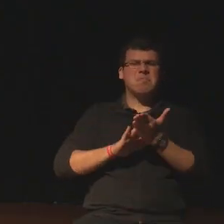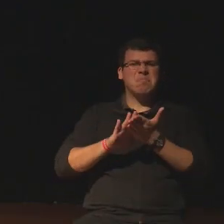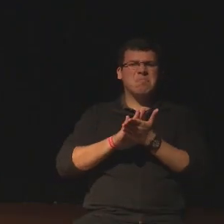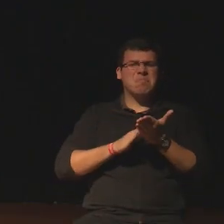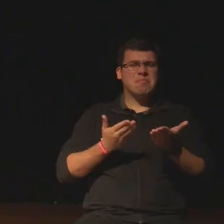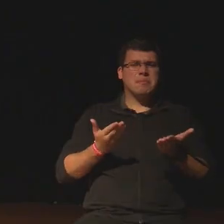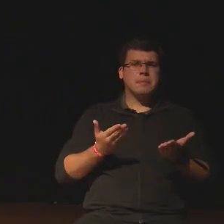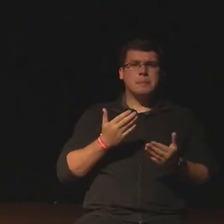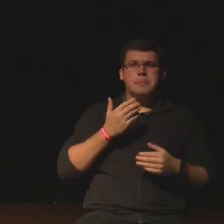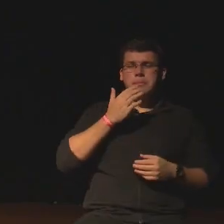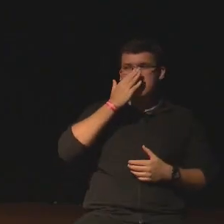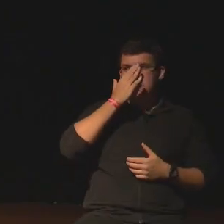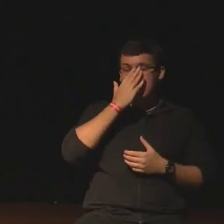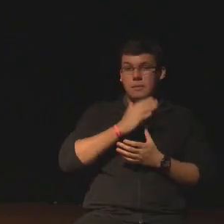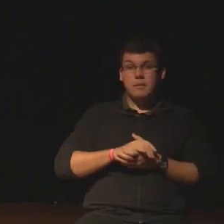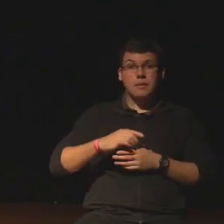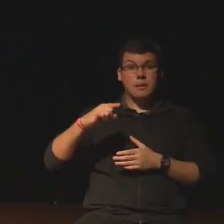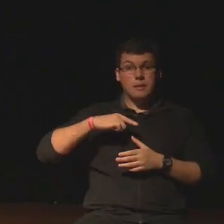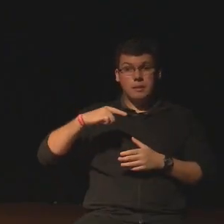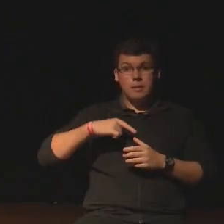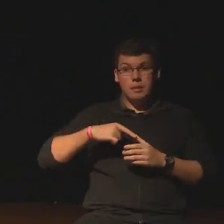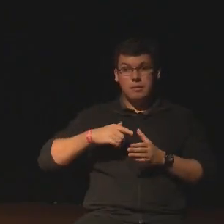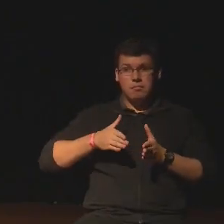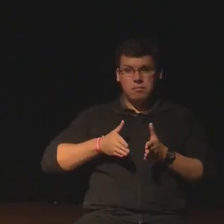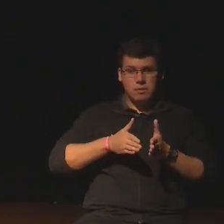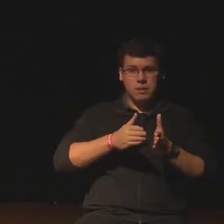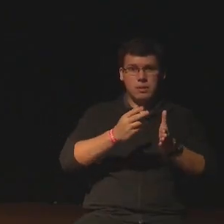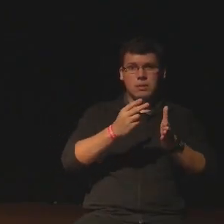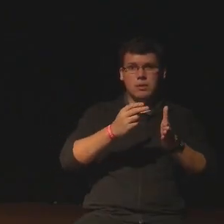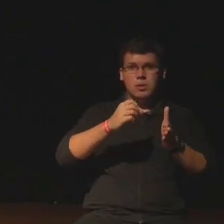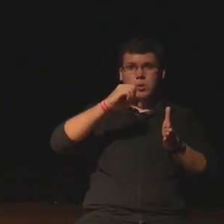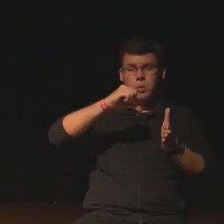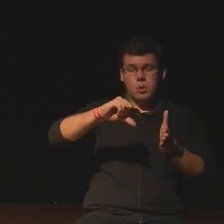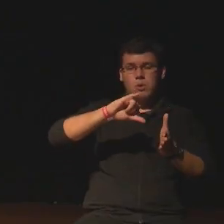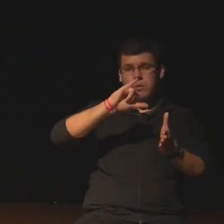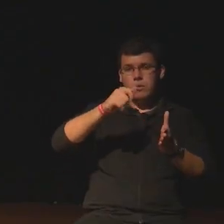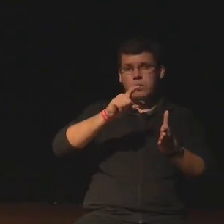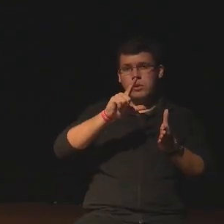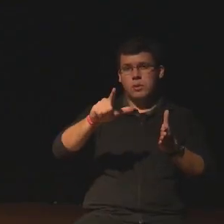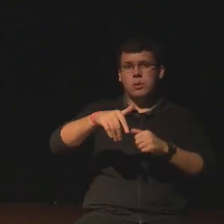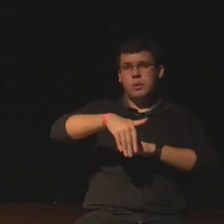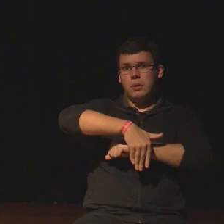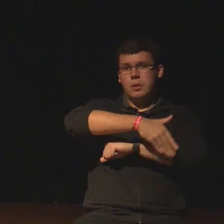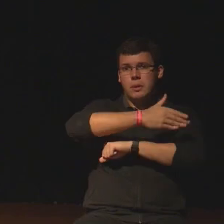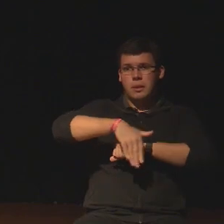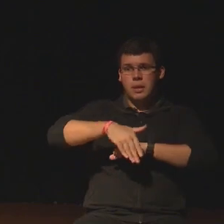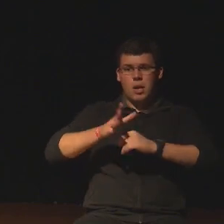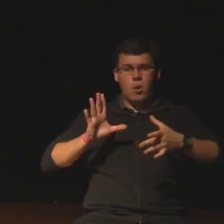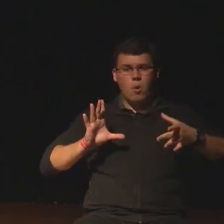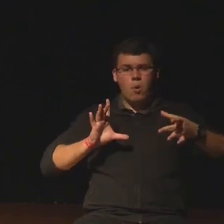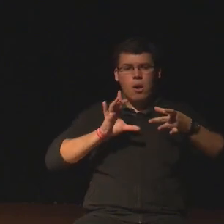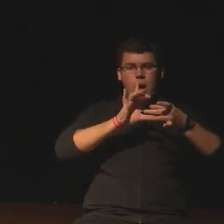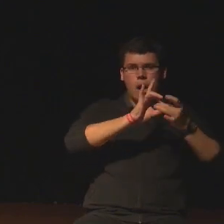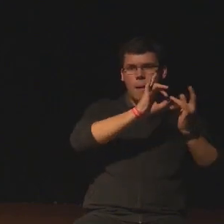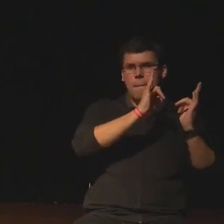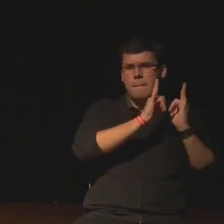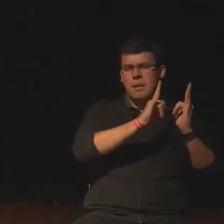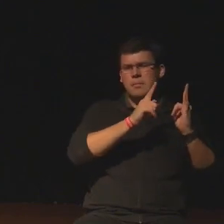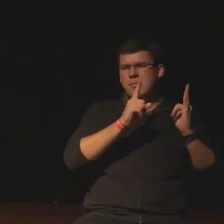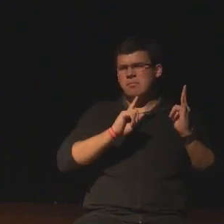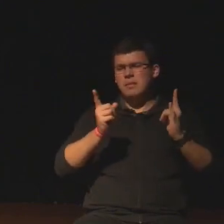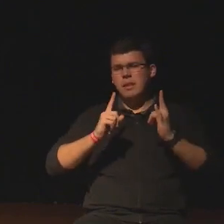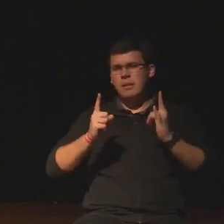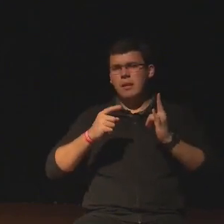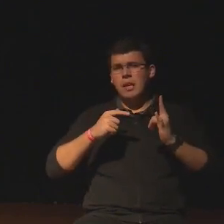Existe o corredor da 23 de Maio, desculpe, da 9 de Julho, que não está integrado ao MASP. Eu, inclusive, faço esse caminho a